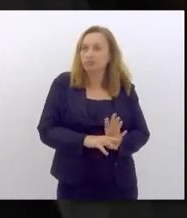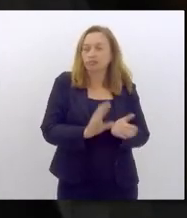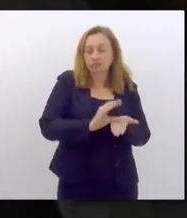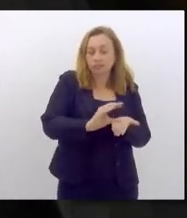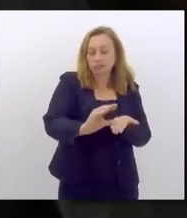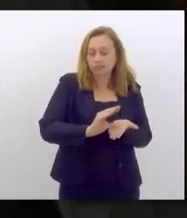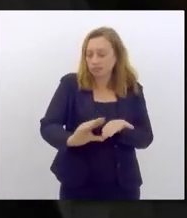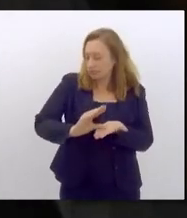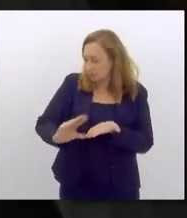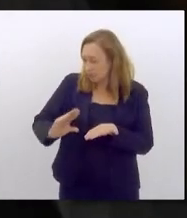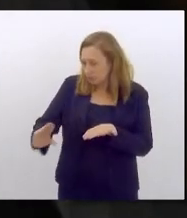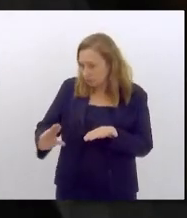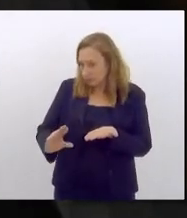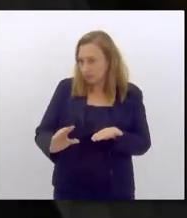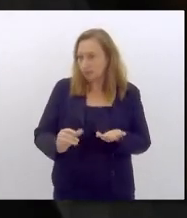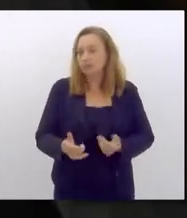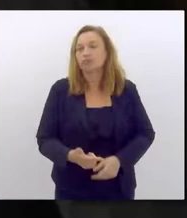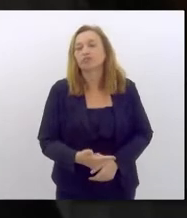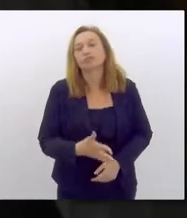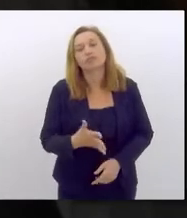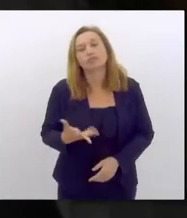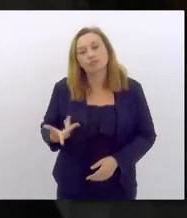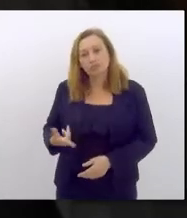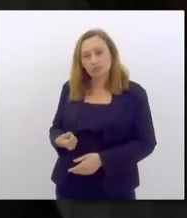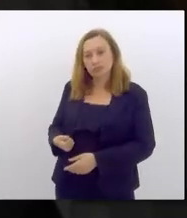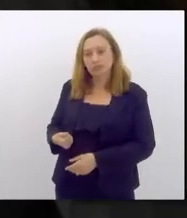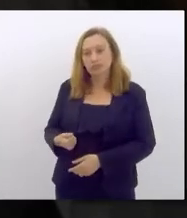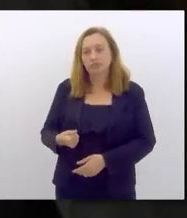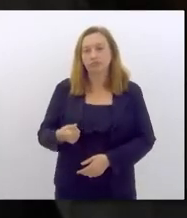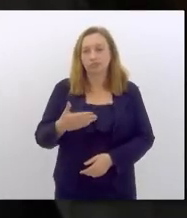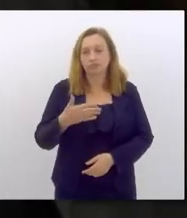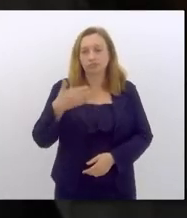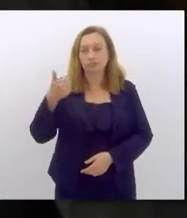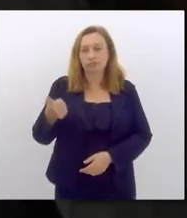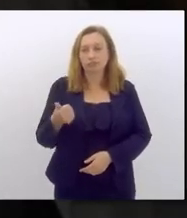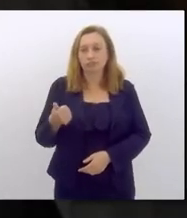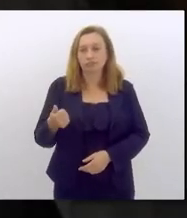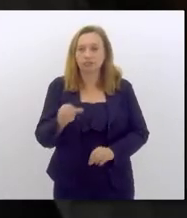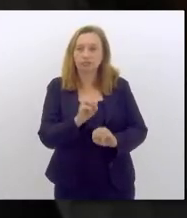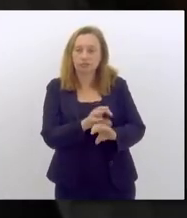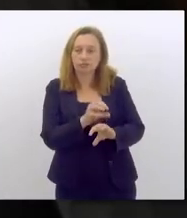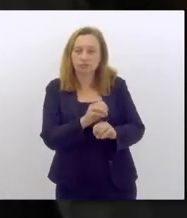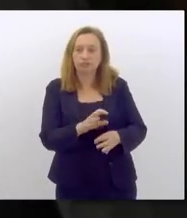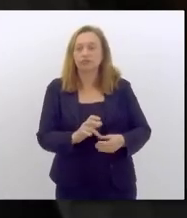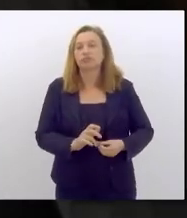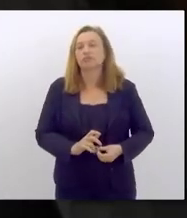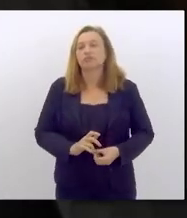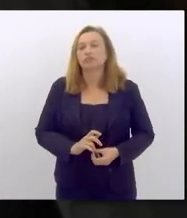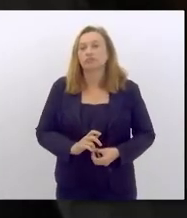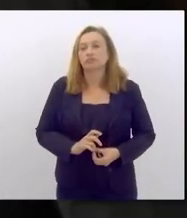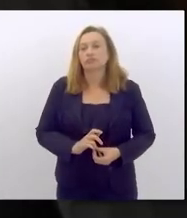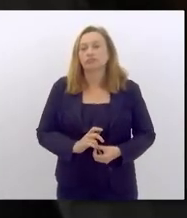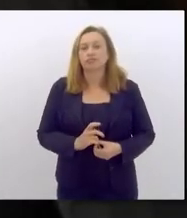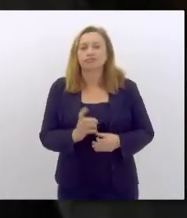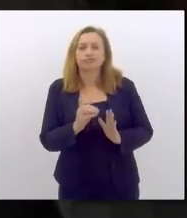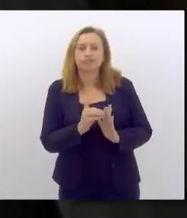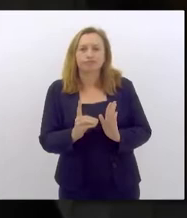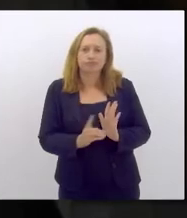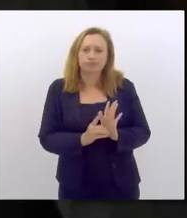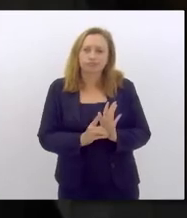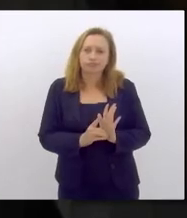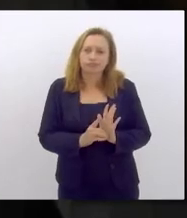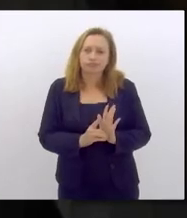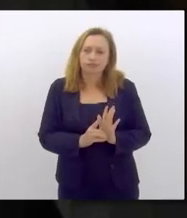recursos, segundo os indicadores de melhoria de qualidade educacional, de maneira discricionária, por decreto,